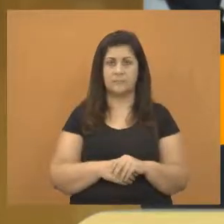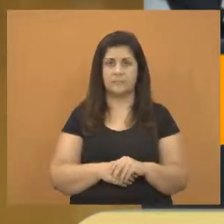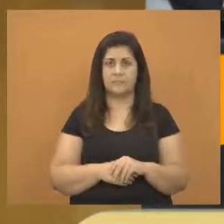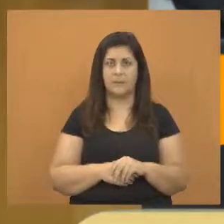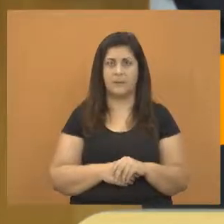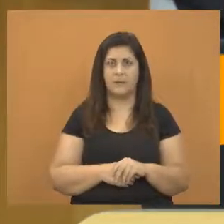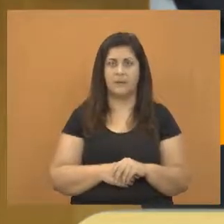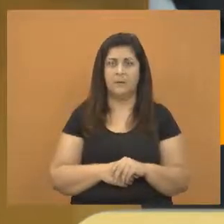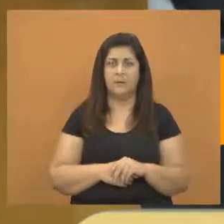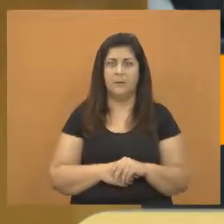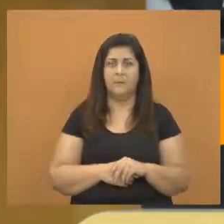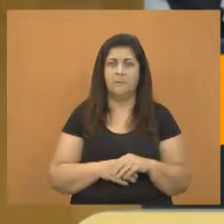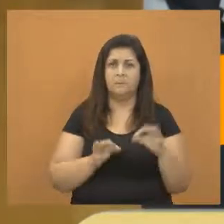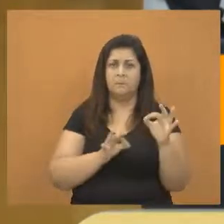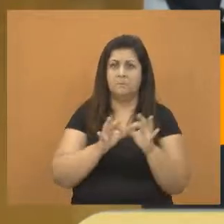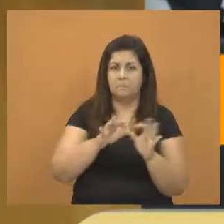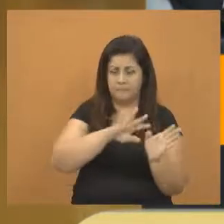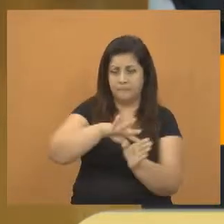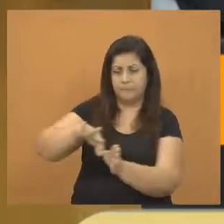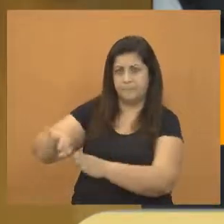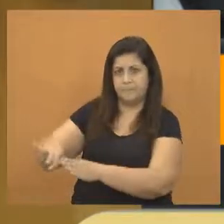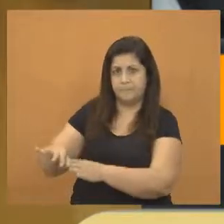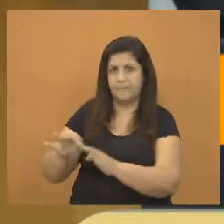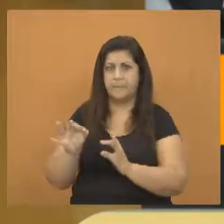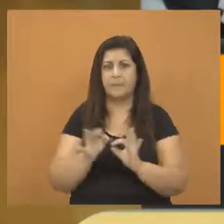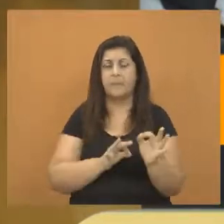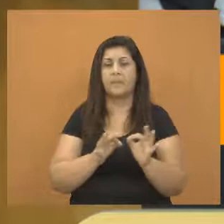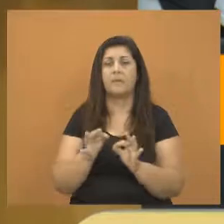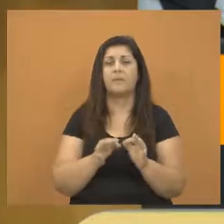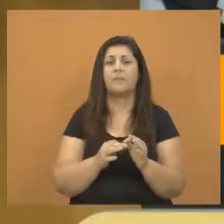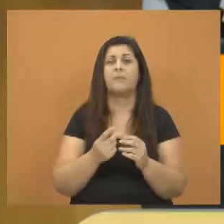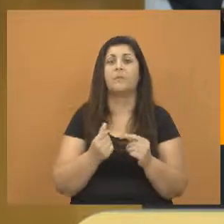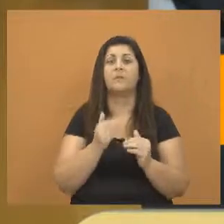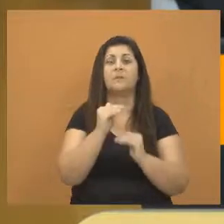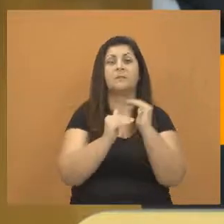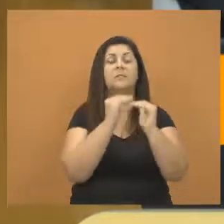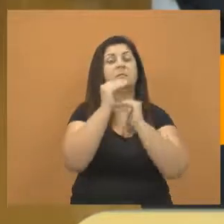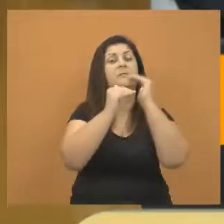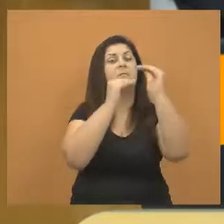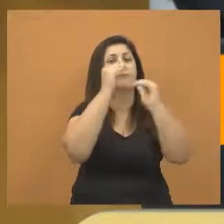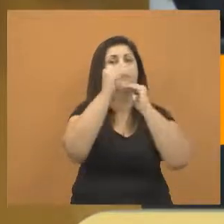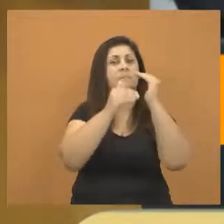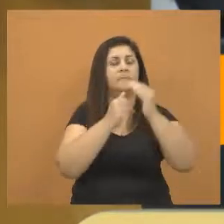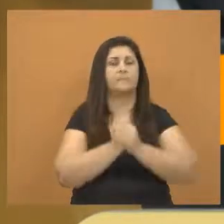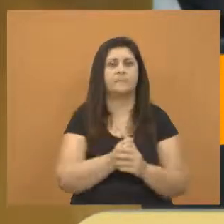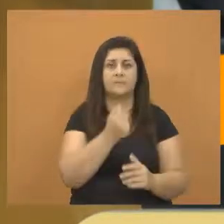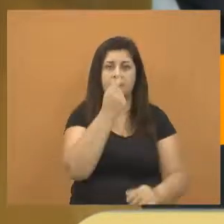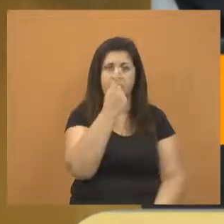Estimativa de investimento no desenvolvimento econômico para os próximos 4 anos,